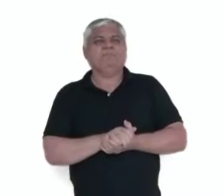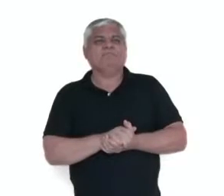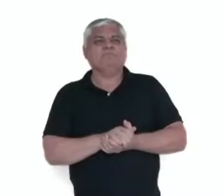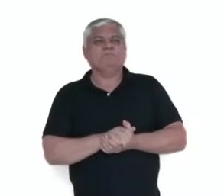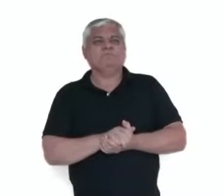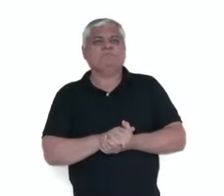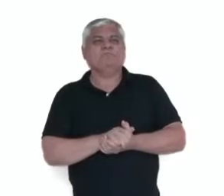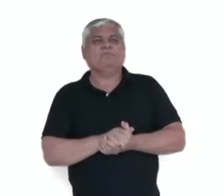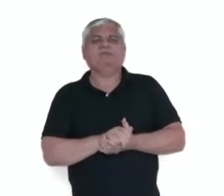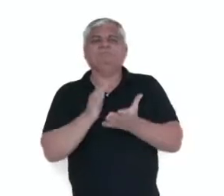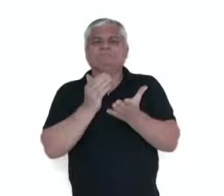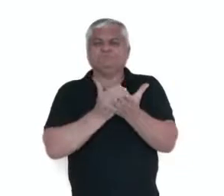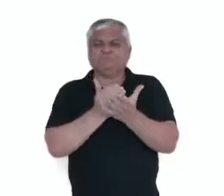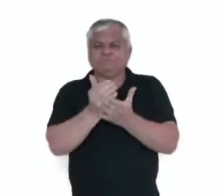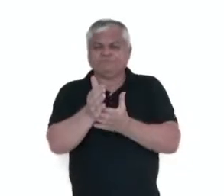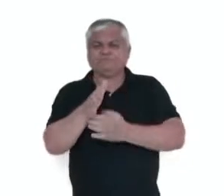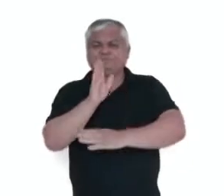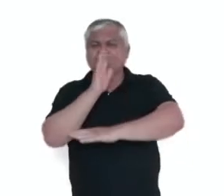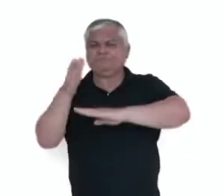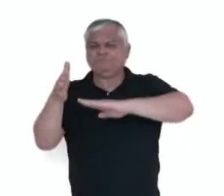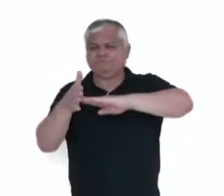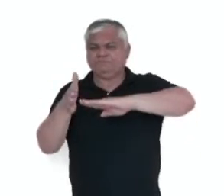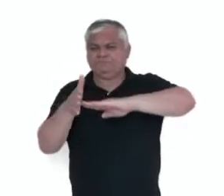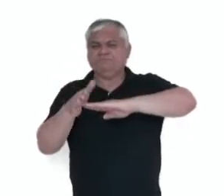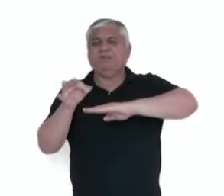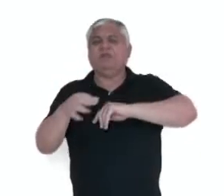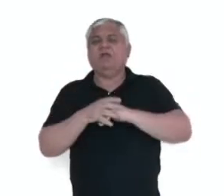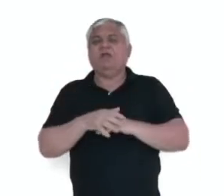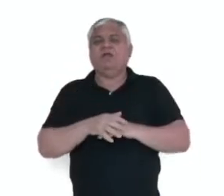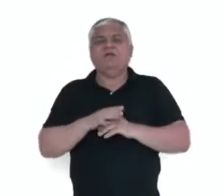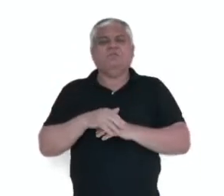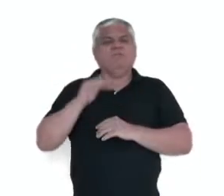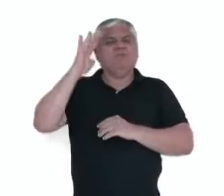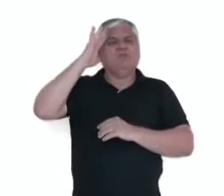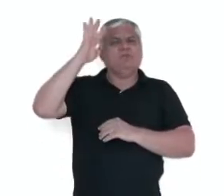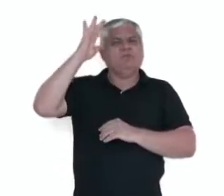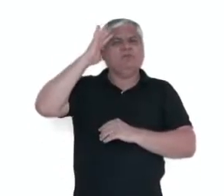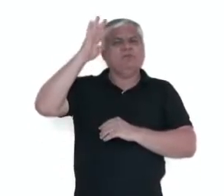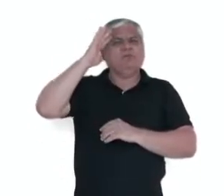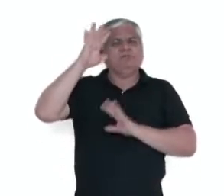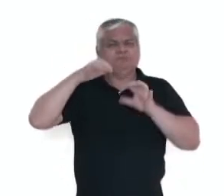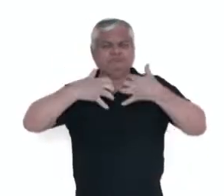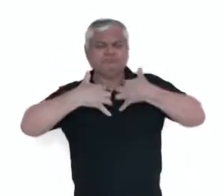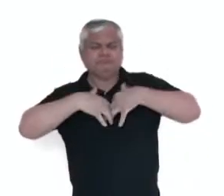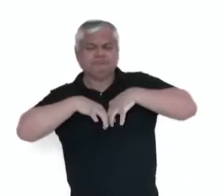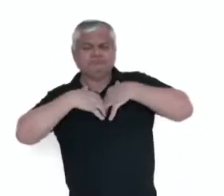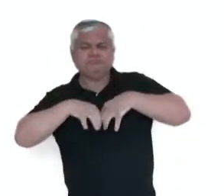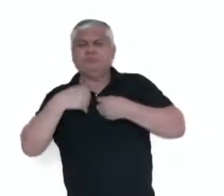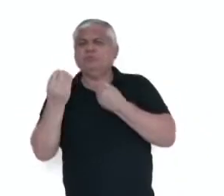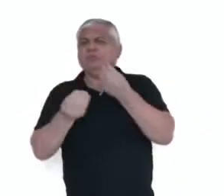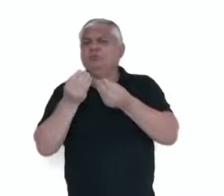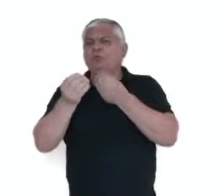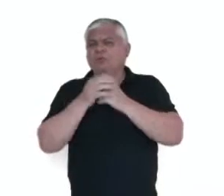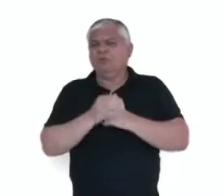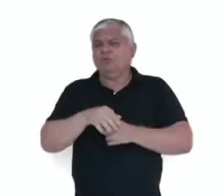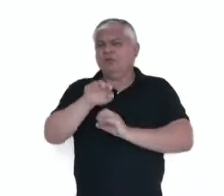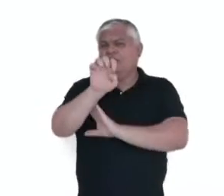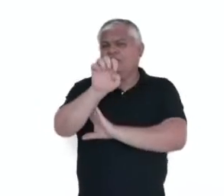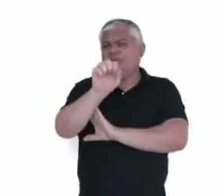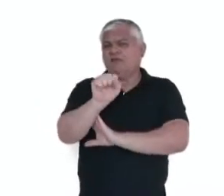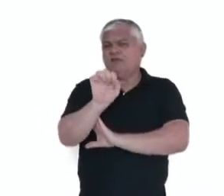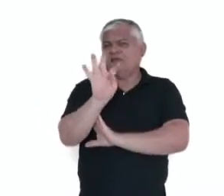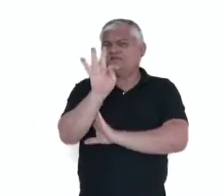início da modernidade, alguns filósofos passaram a se perguntar sobre a fundamentação do Estado e o